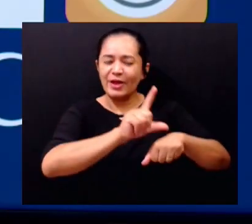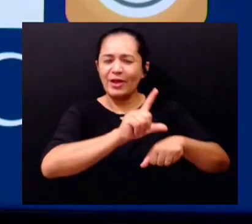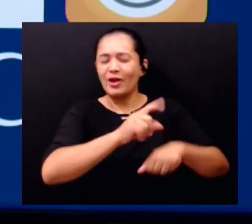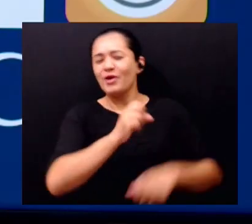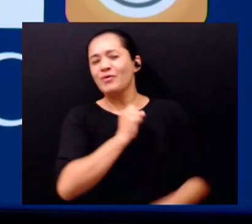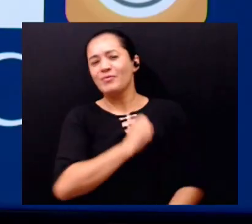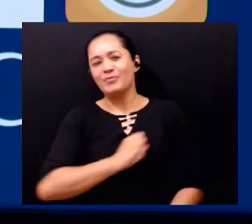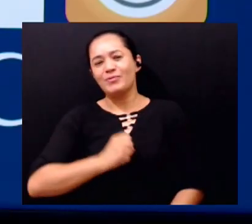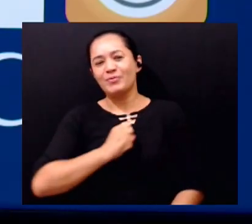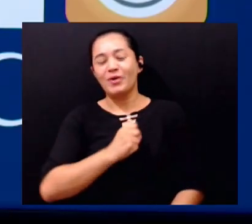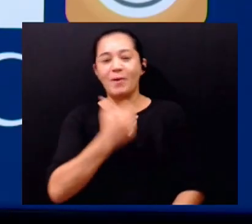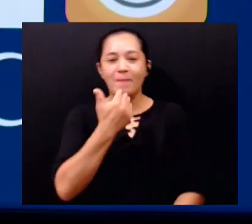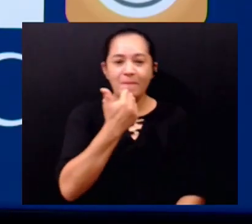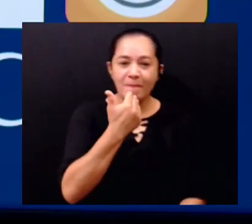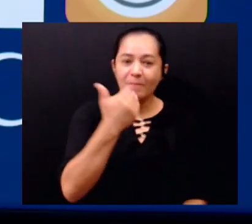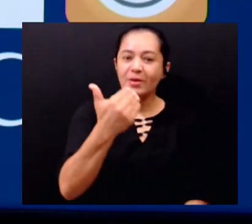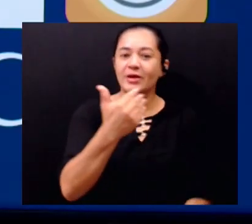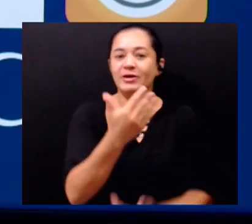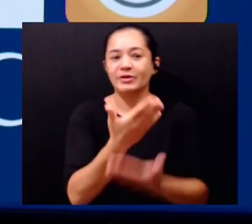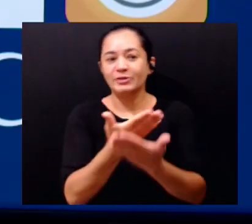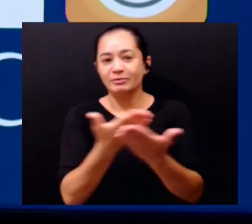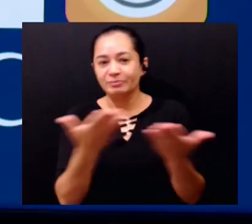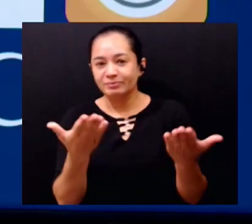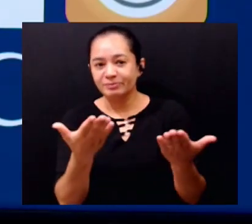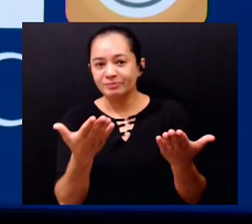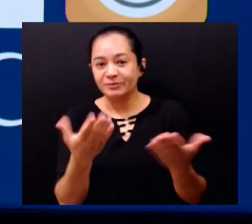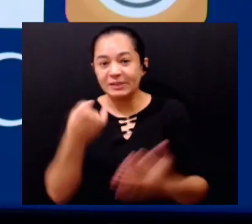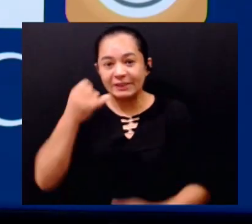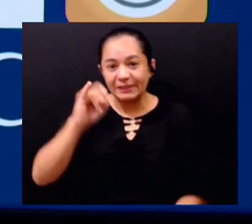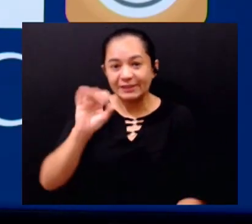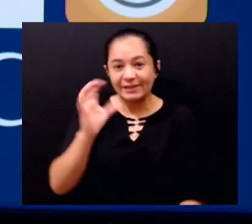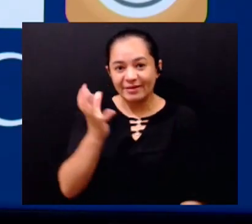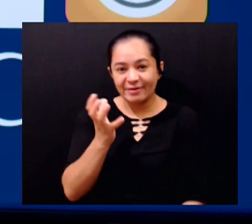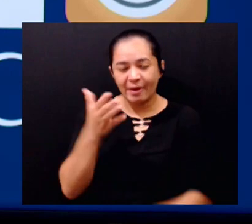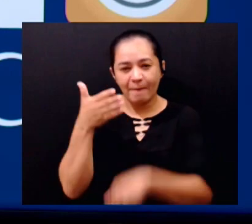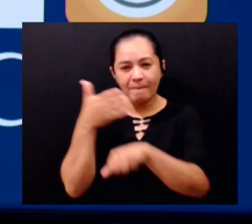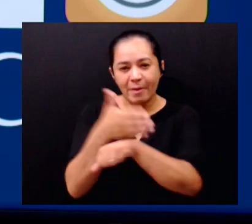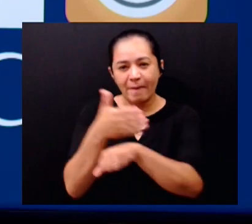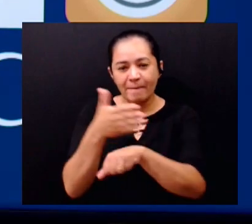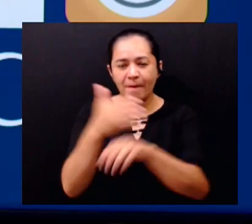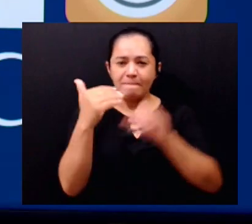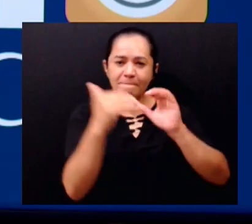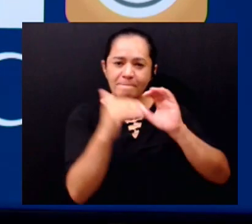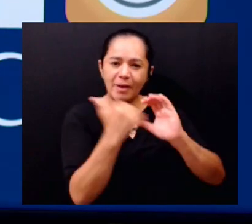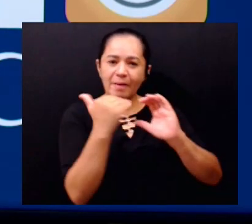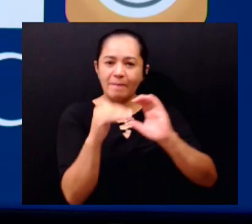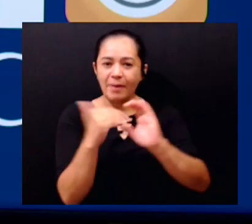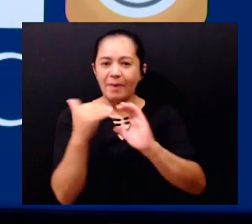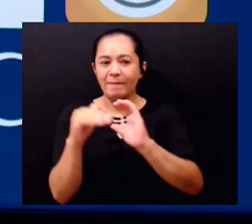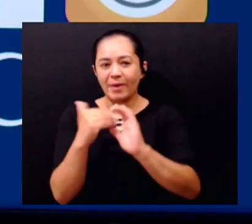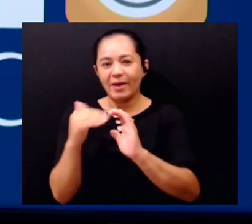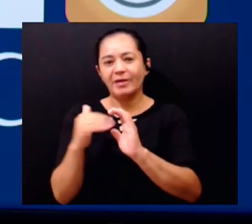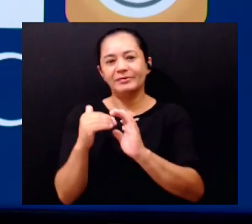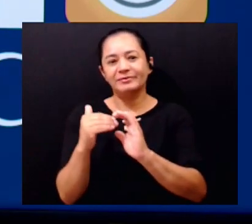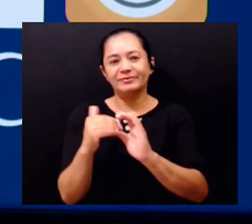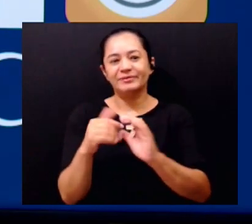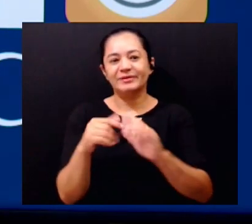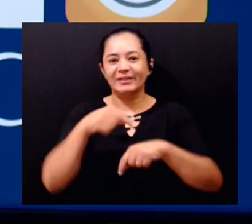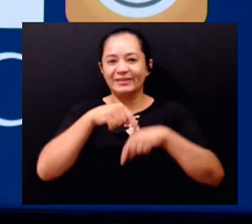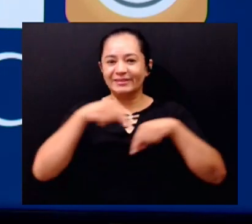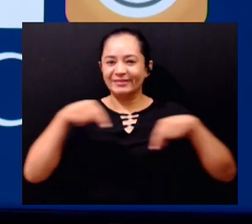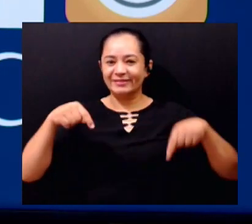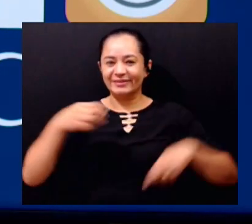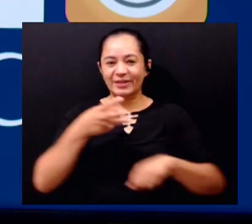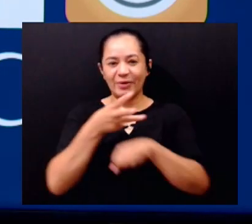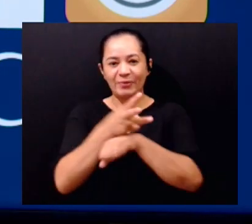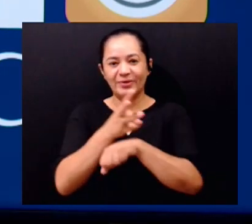para você, se quiser participar, vai mandando pra gente a sua mensagem para o nosso WhatsApp,